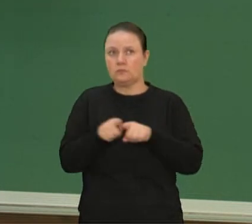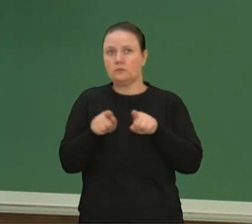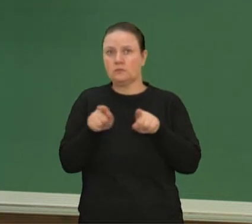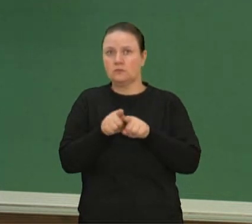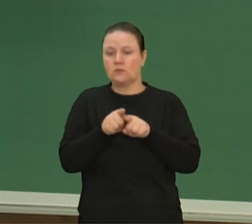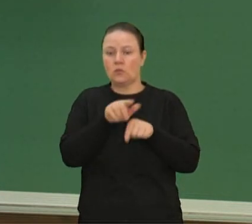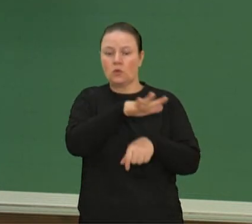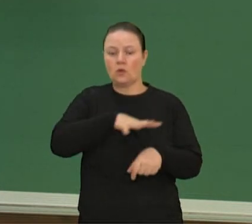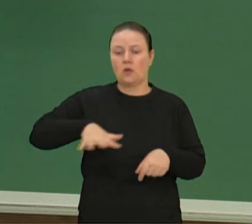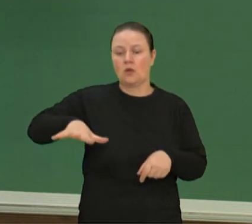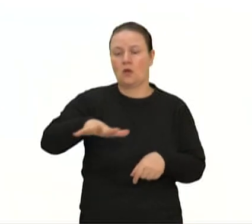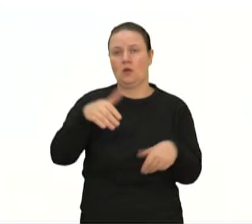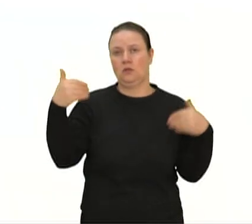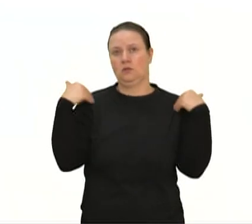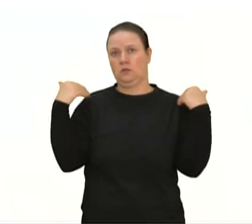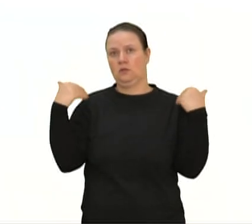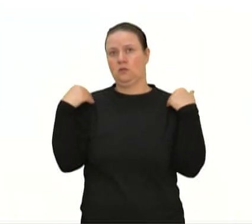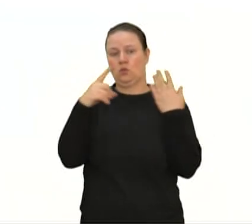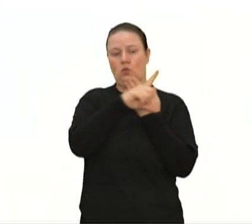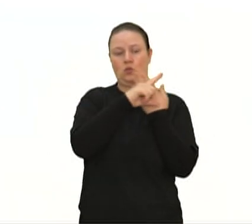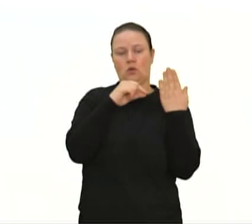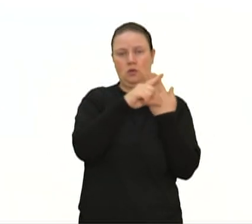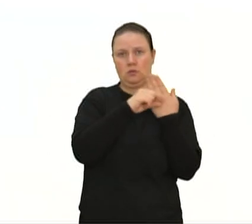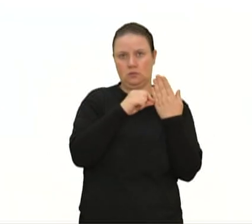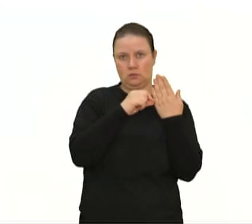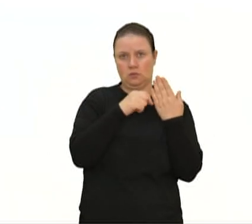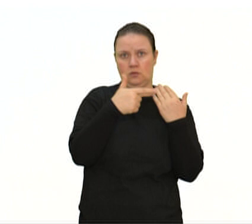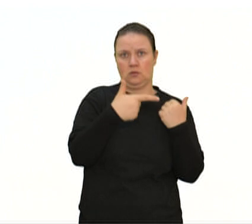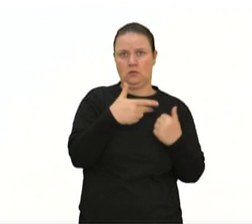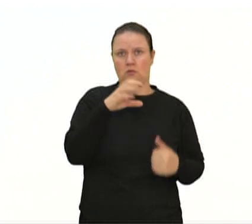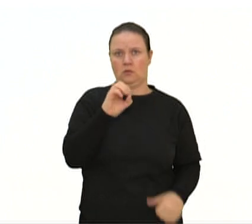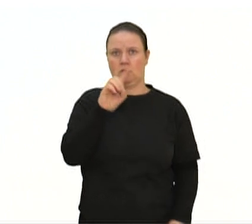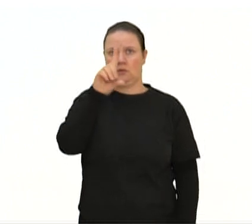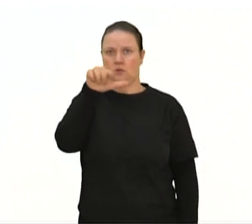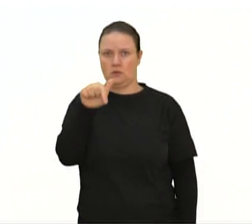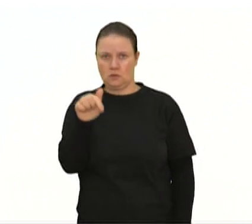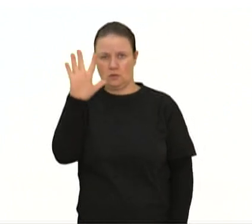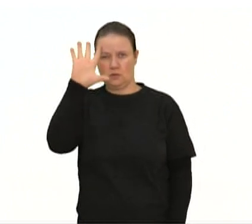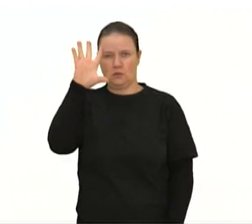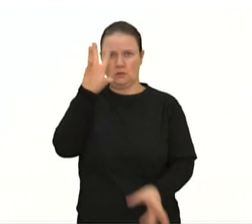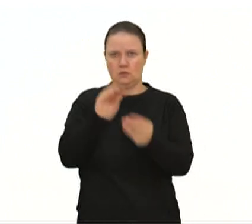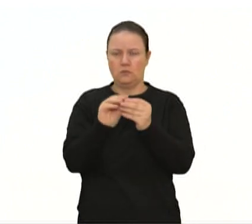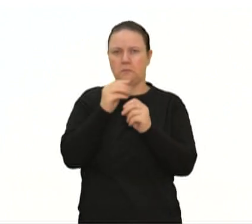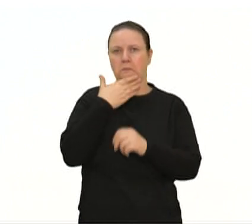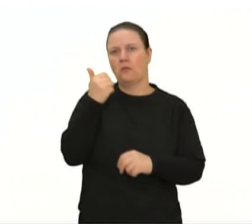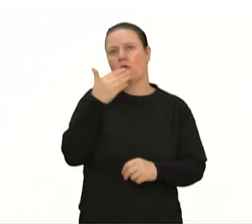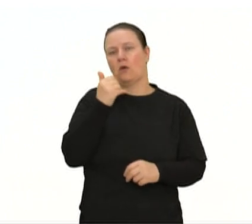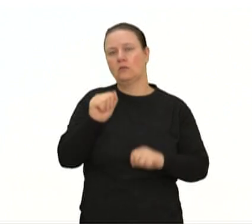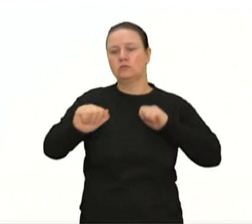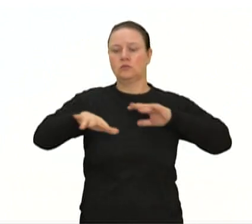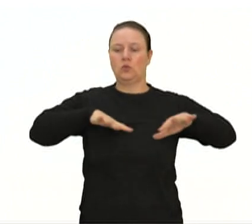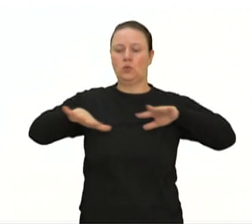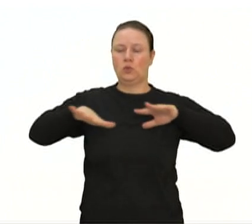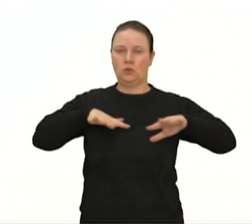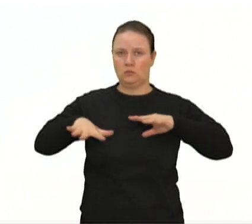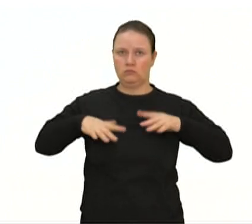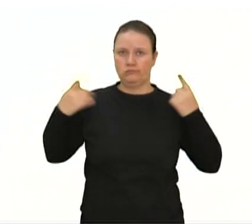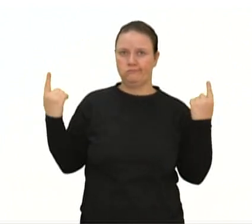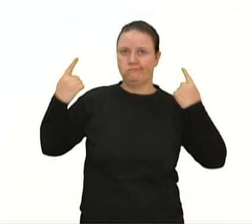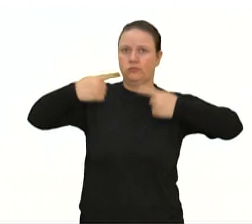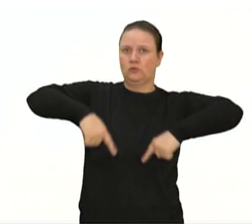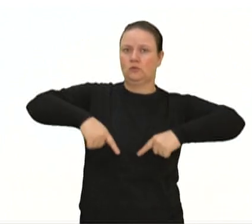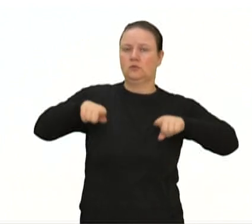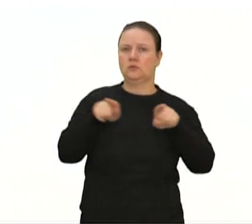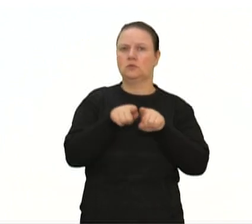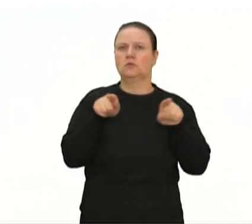educação física, eu trago os autores Fleck e Kramer, 2017, para entender um pouco melhor. Então, movimentos contra uma força oposta,